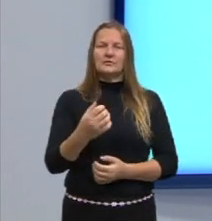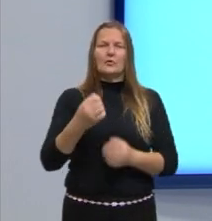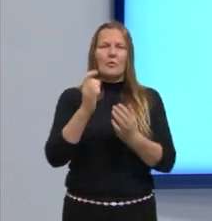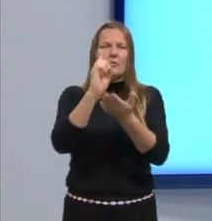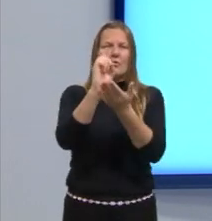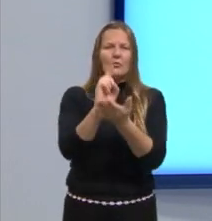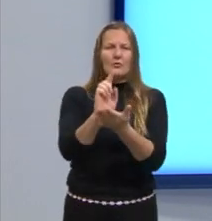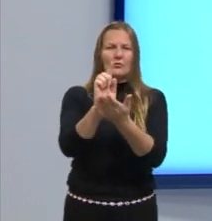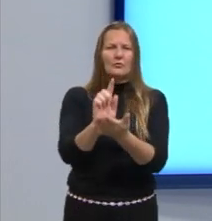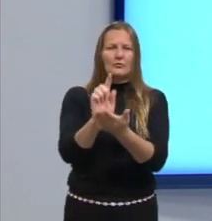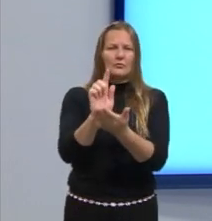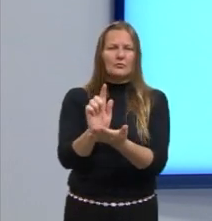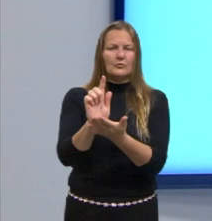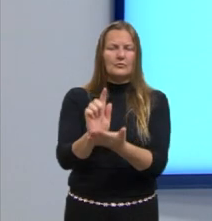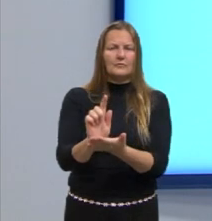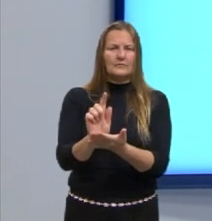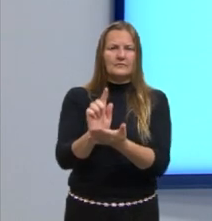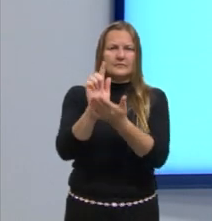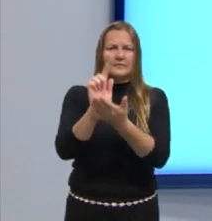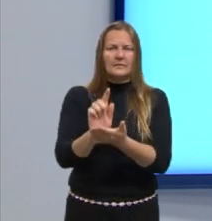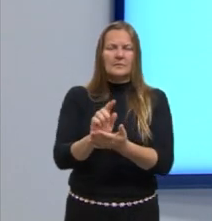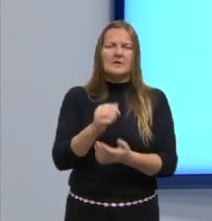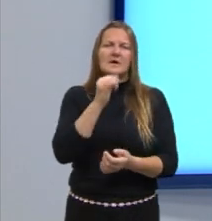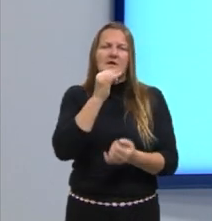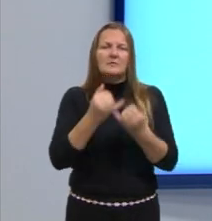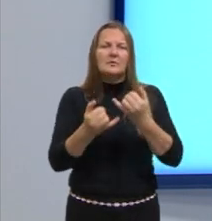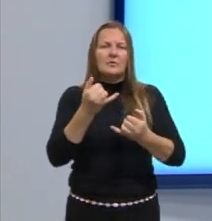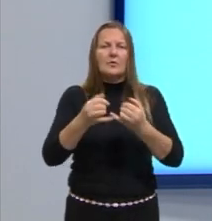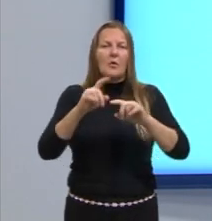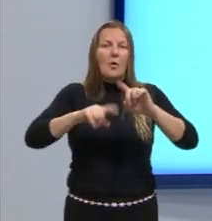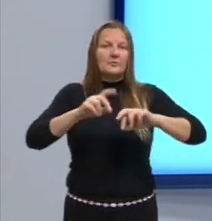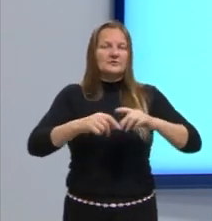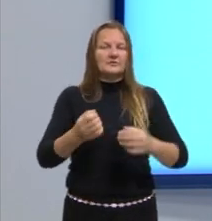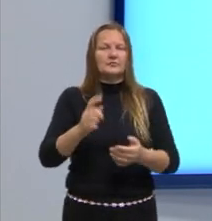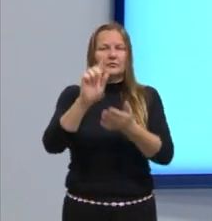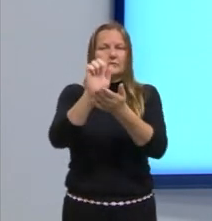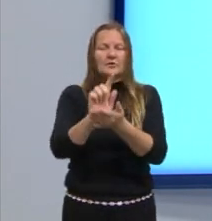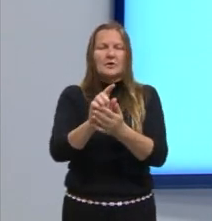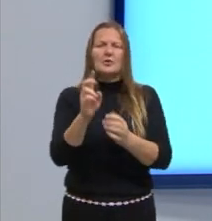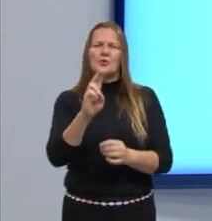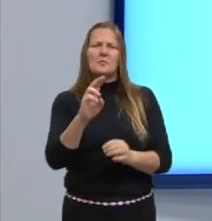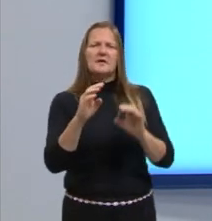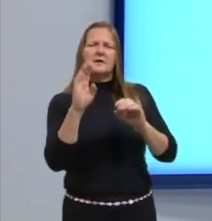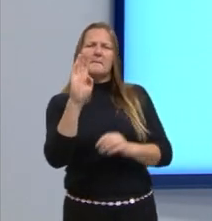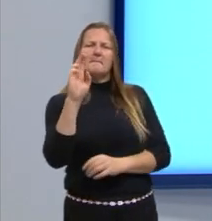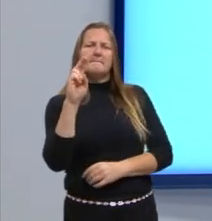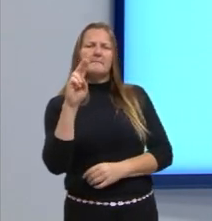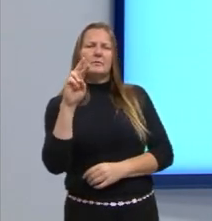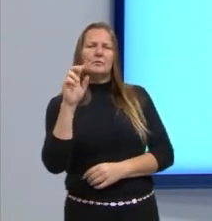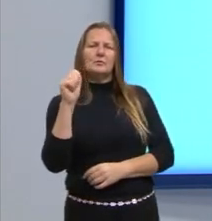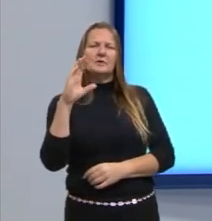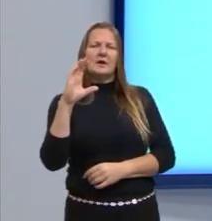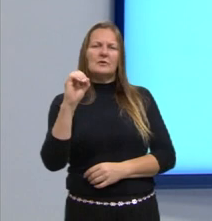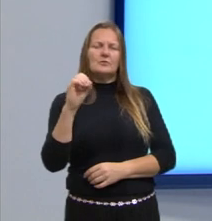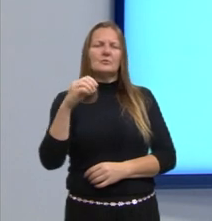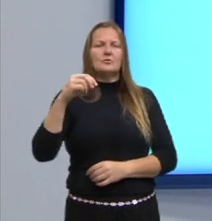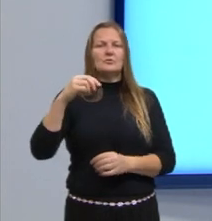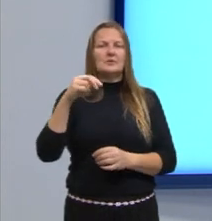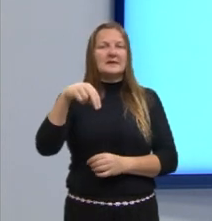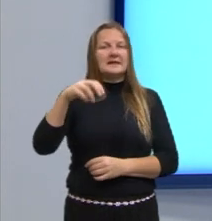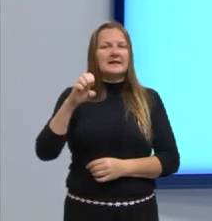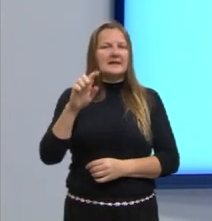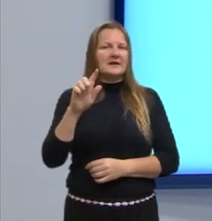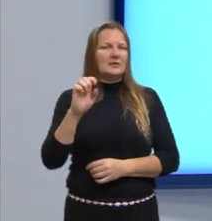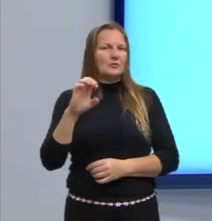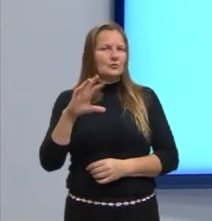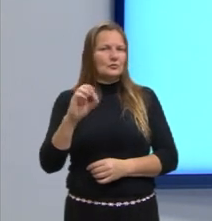com ela podemos entender objetos como buracos negros quando a gente fala em abordagem para o ensino médio da relatividade